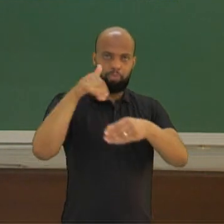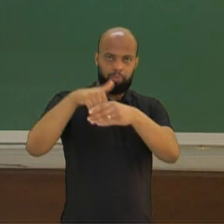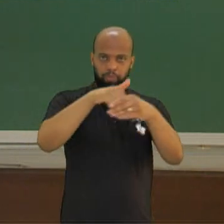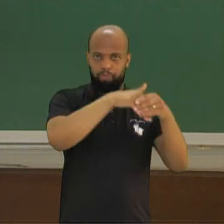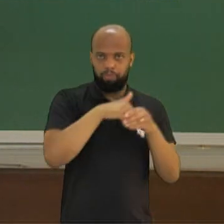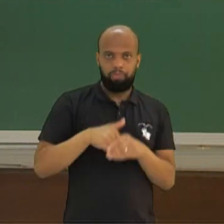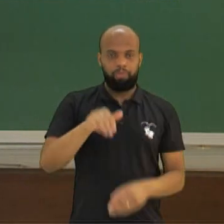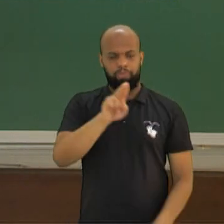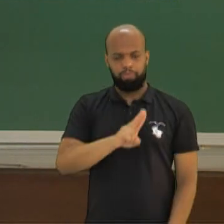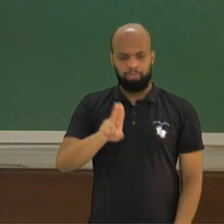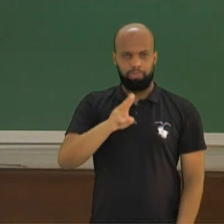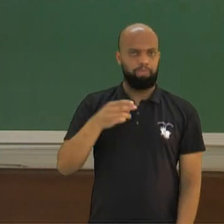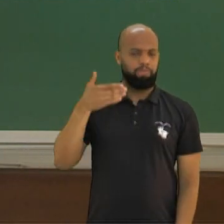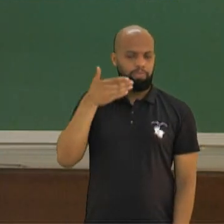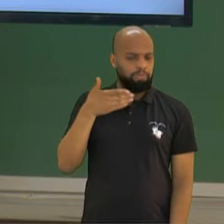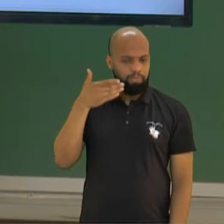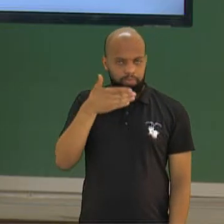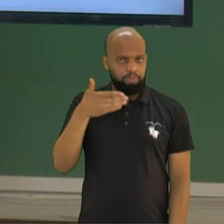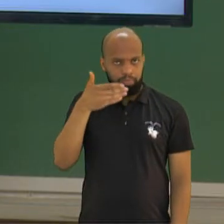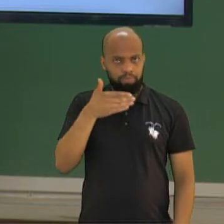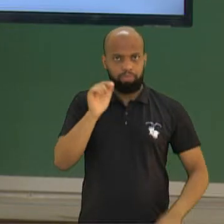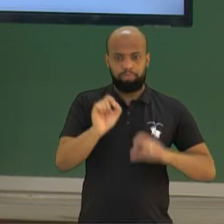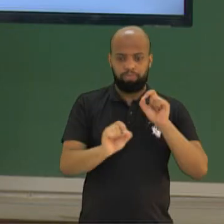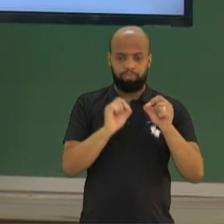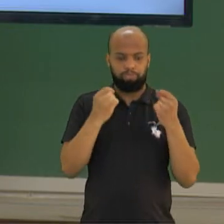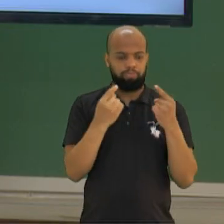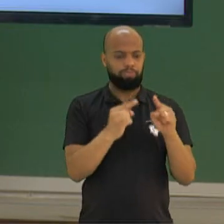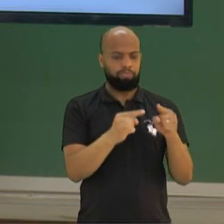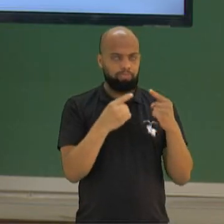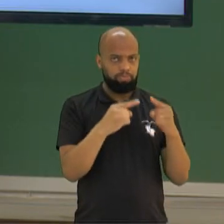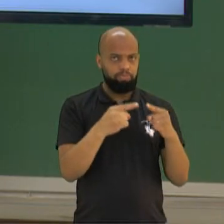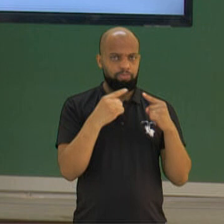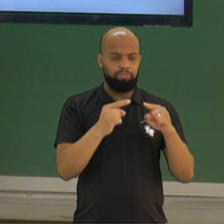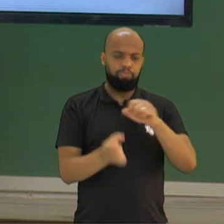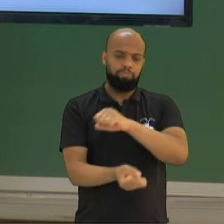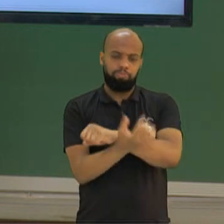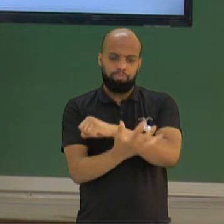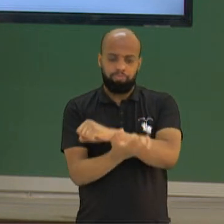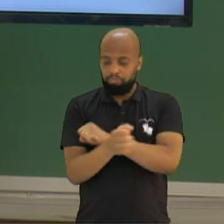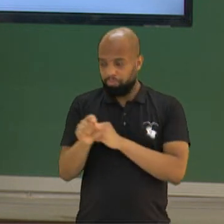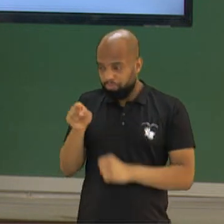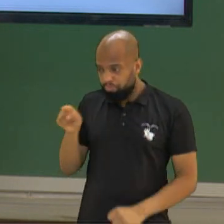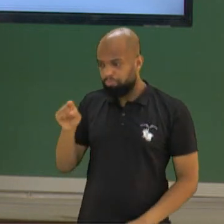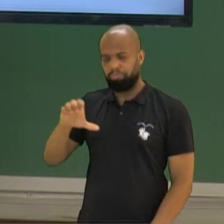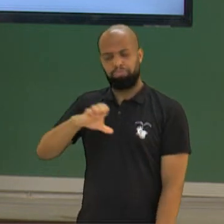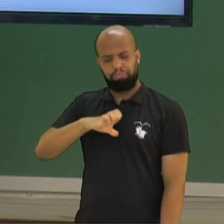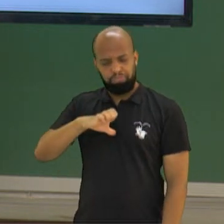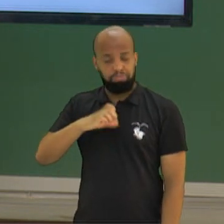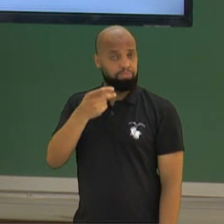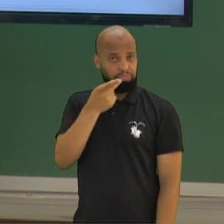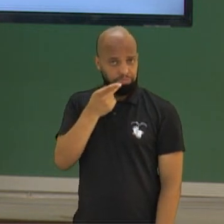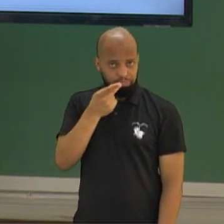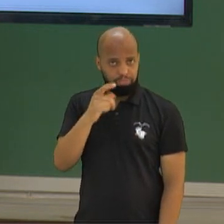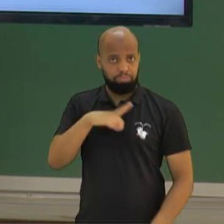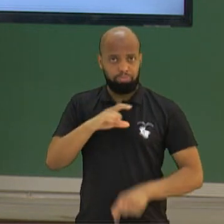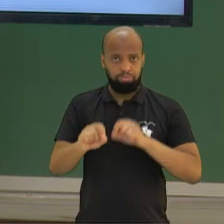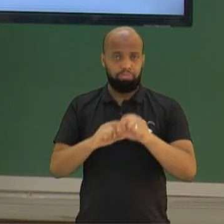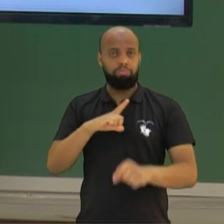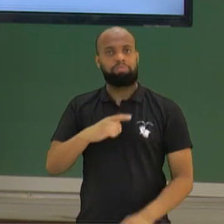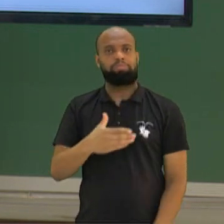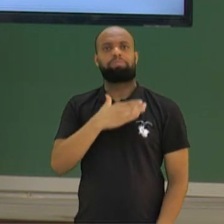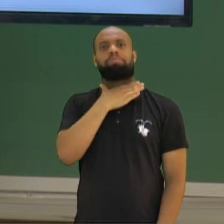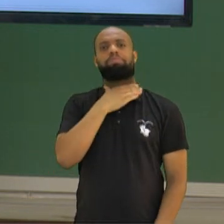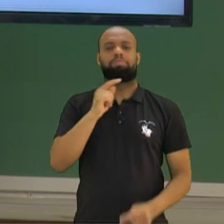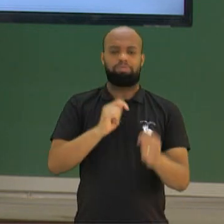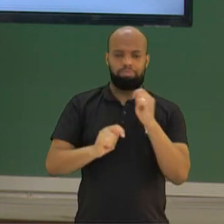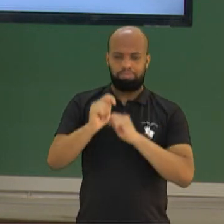Ele usava um discurso, né, de combate à corrupção e por ser um candidato ético e vai ter uma crise econômica